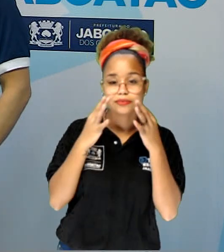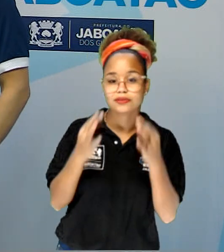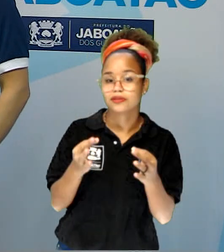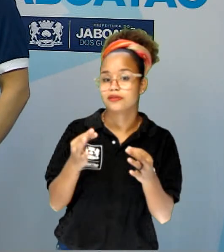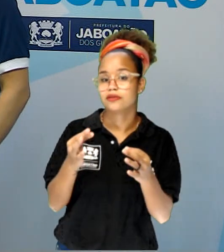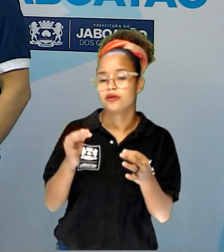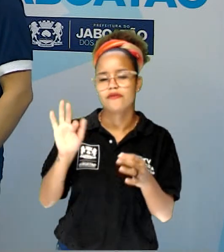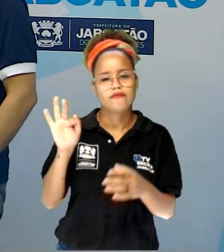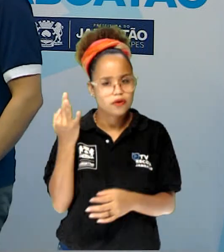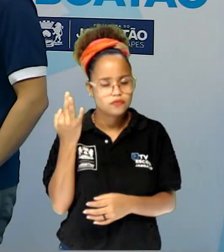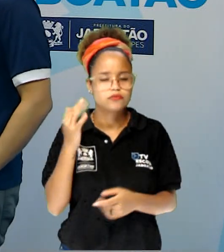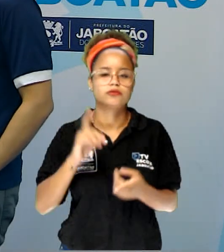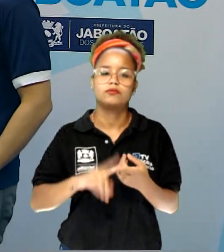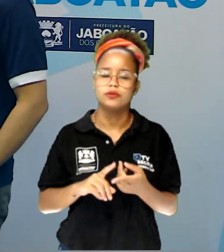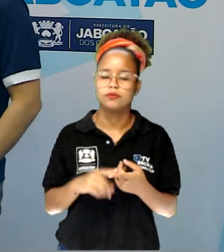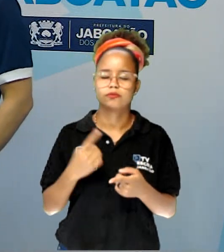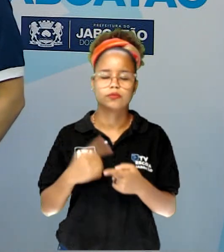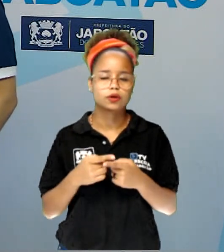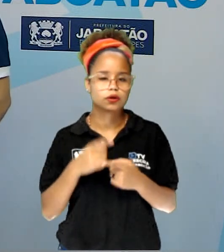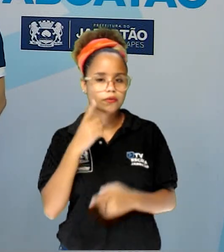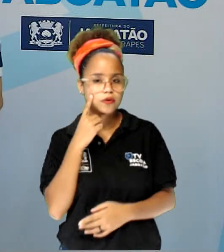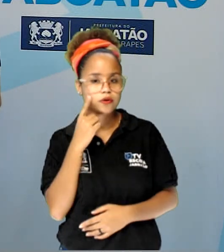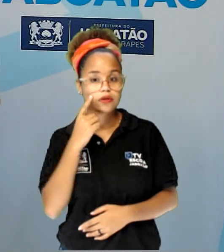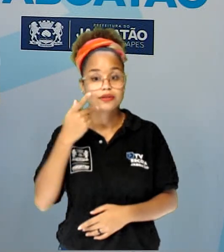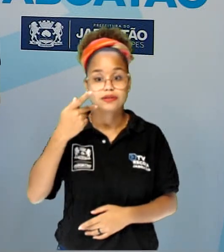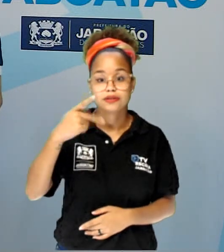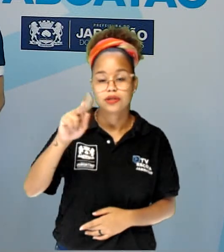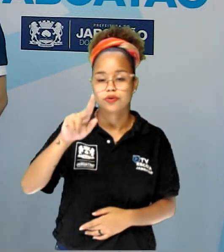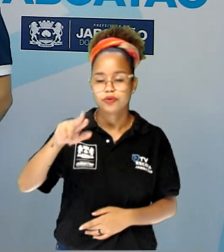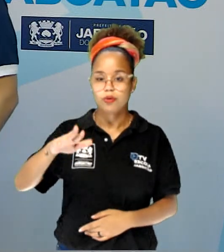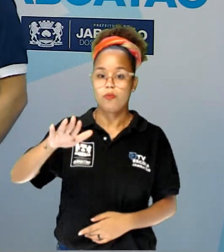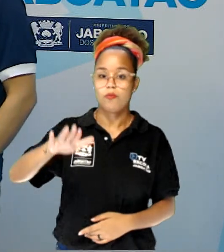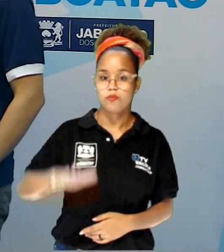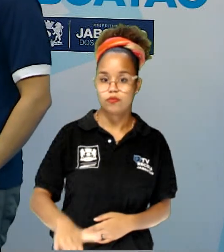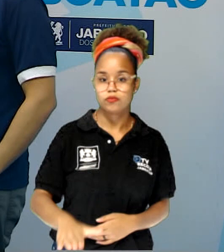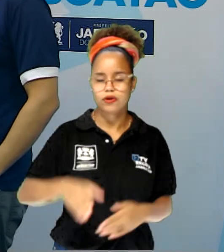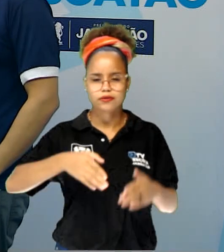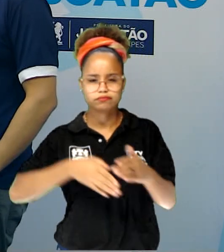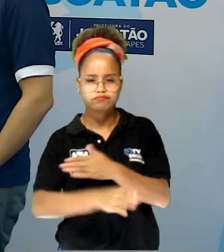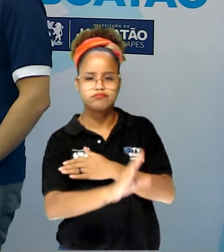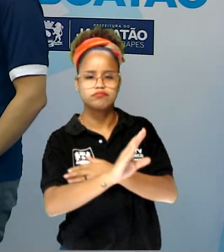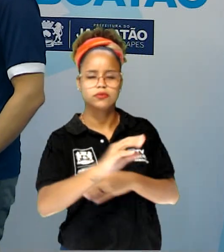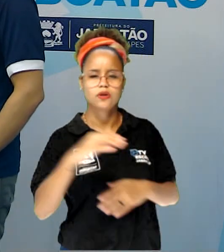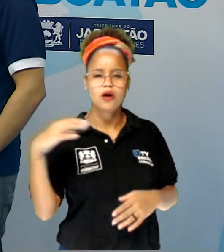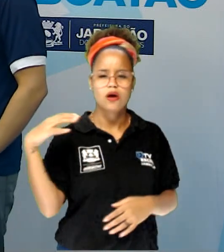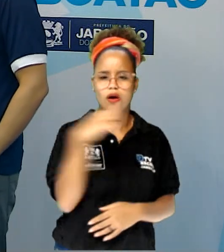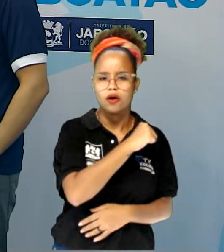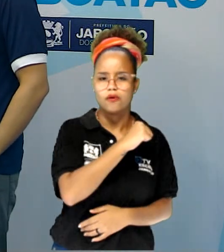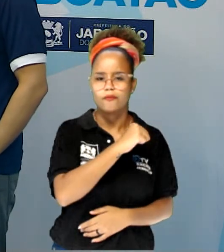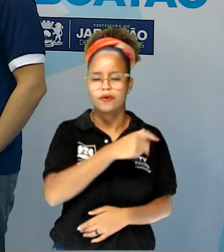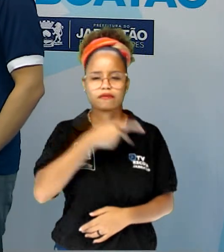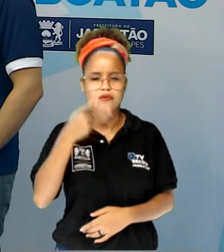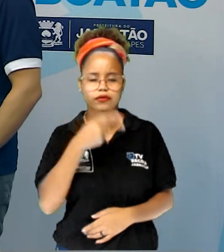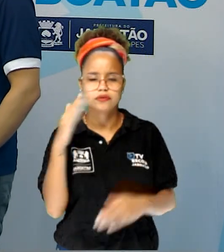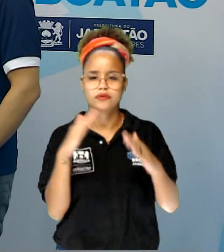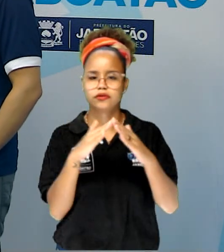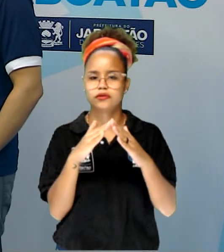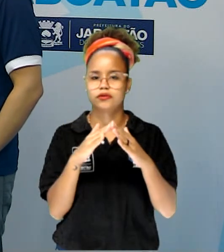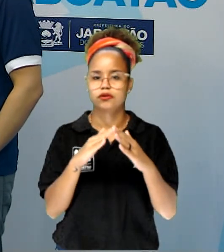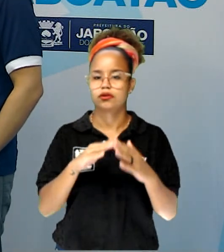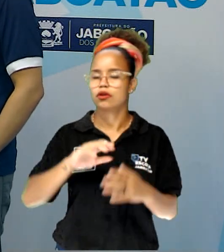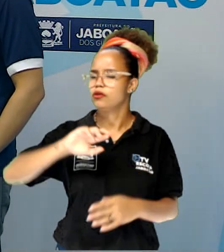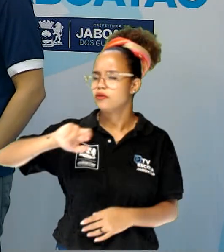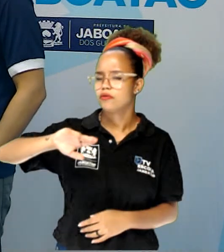é verdade. Olha só, seu irmão menor que sairá correndo para se queixar em casa. Não é